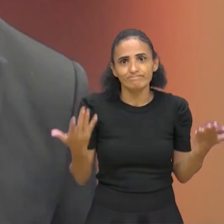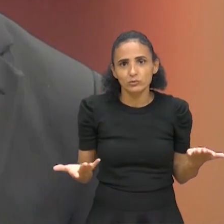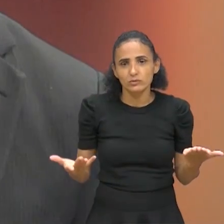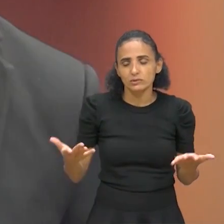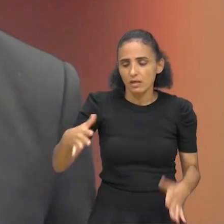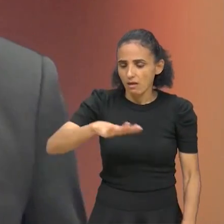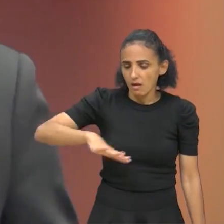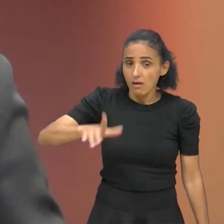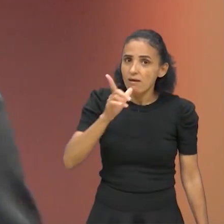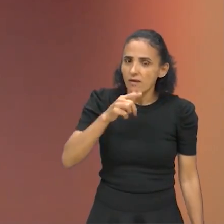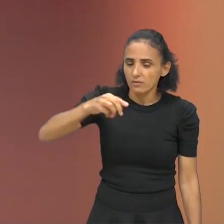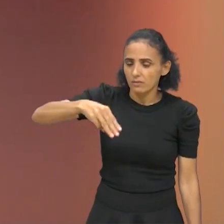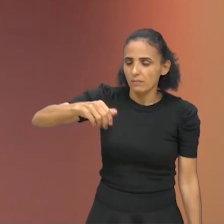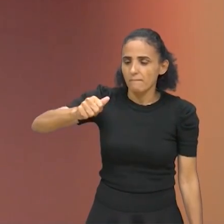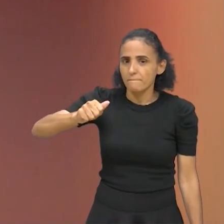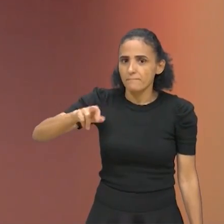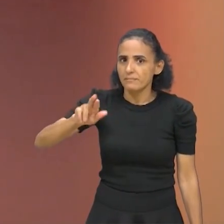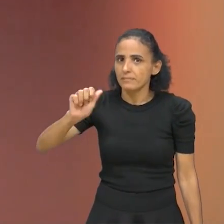com águas amargas,